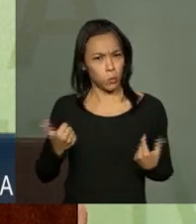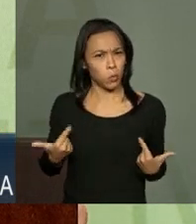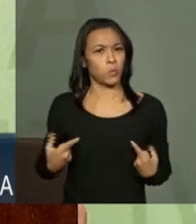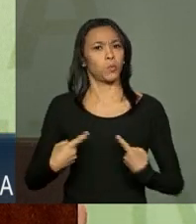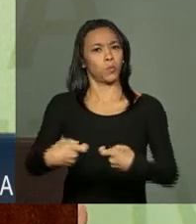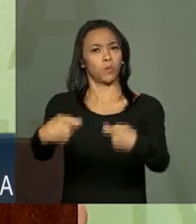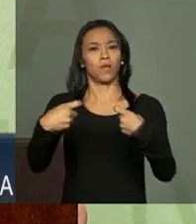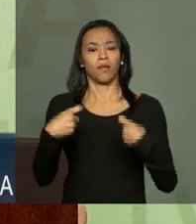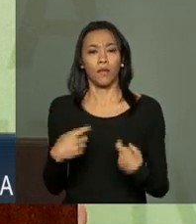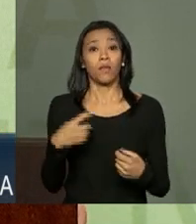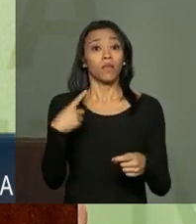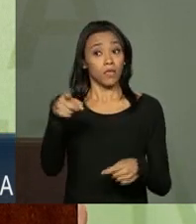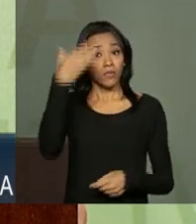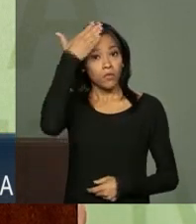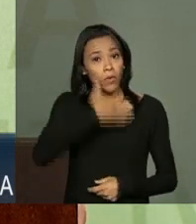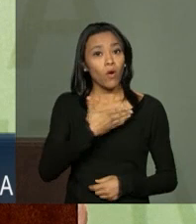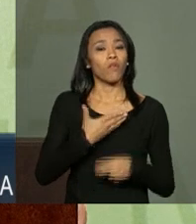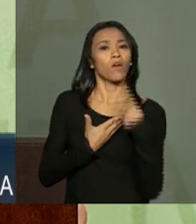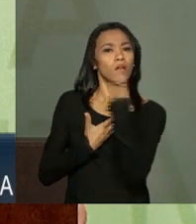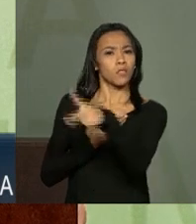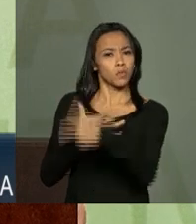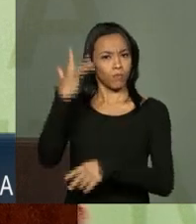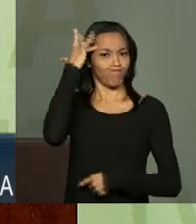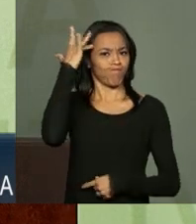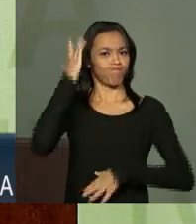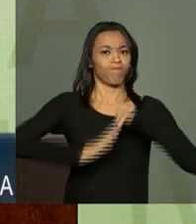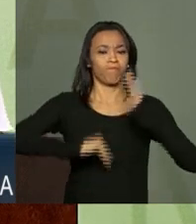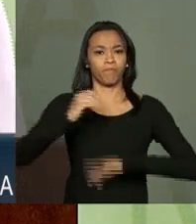demonstra a sua enorme competência.